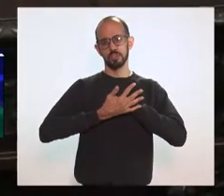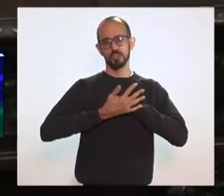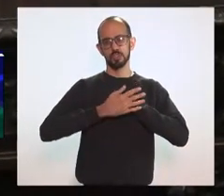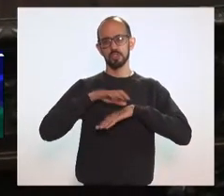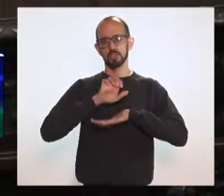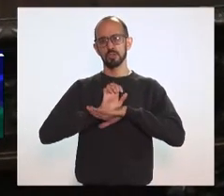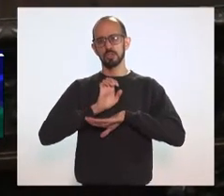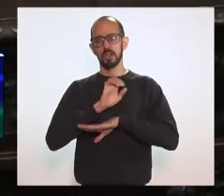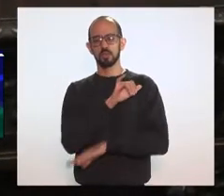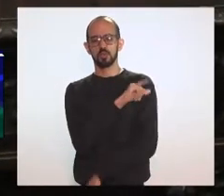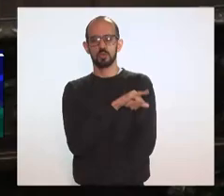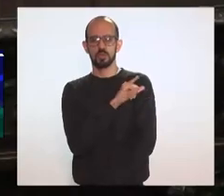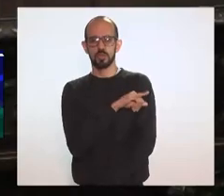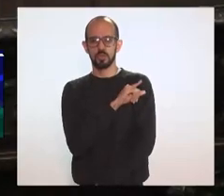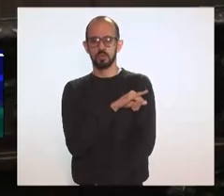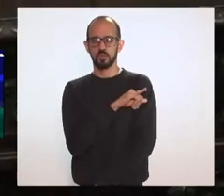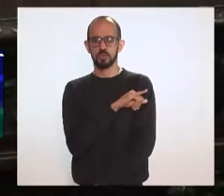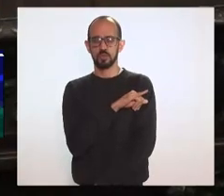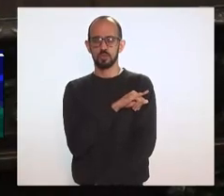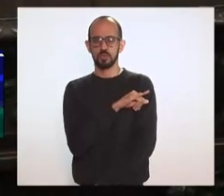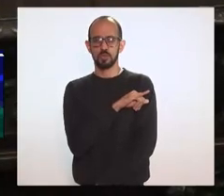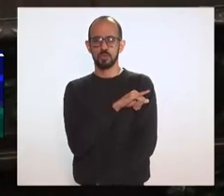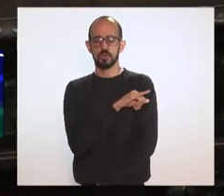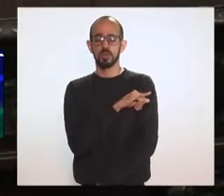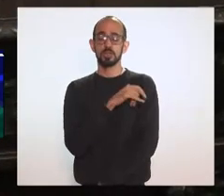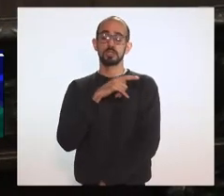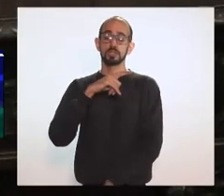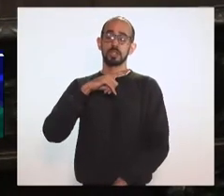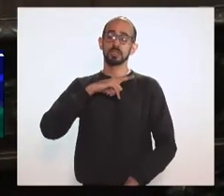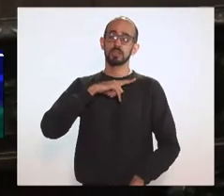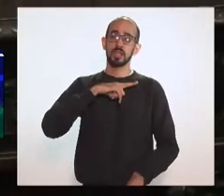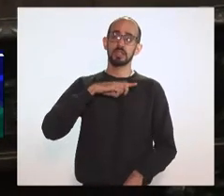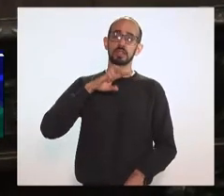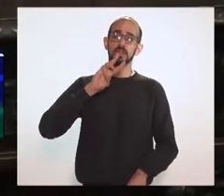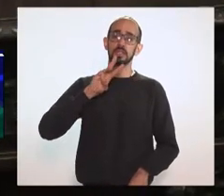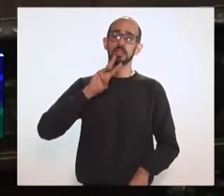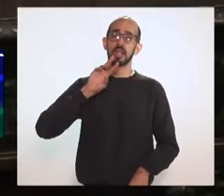do Rio de Janeiro, este número já está na casa de